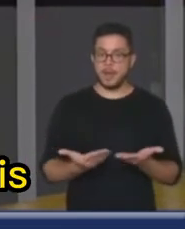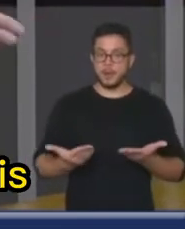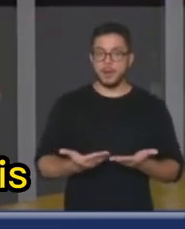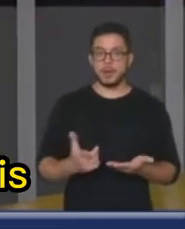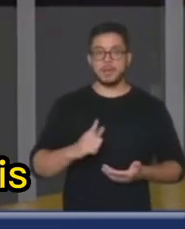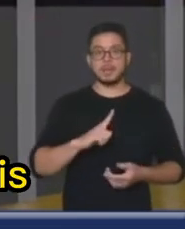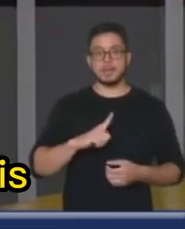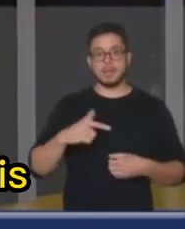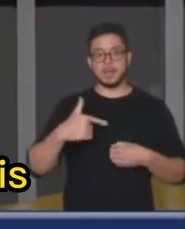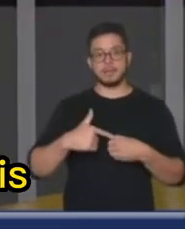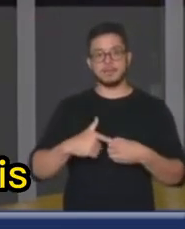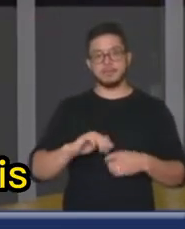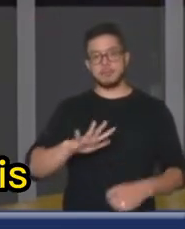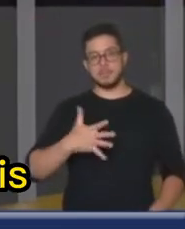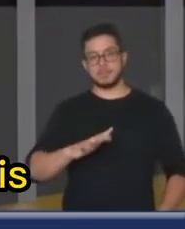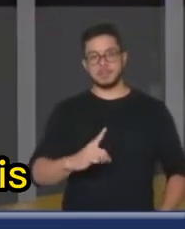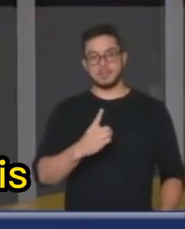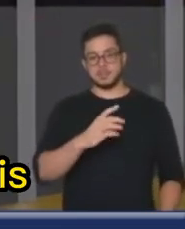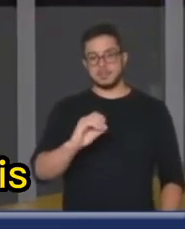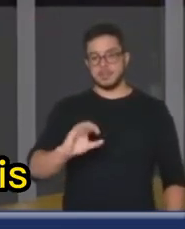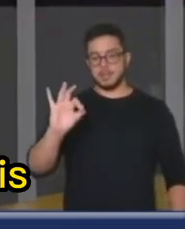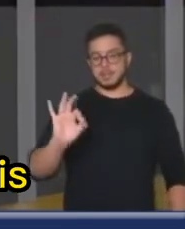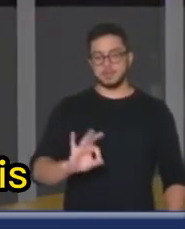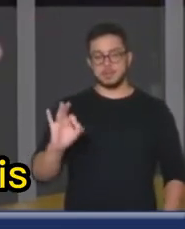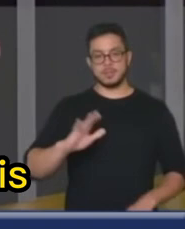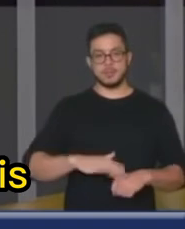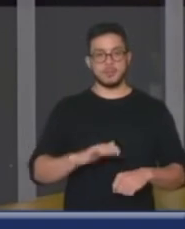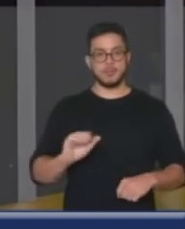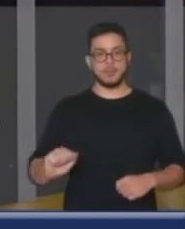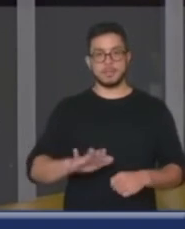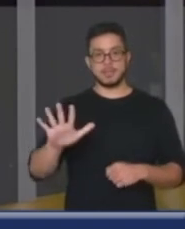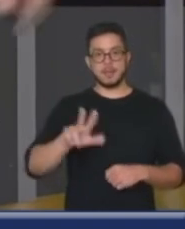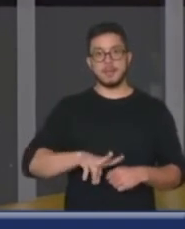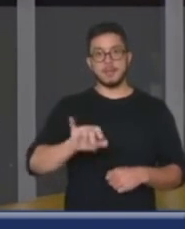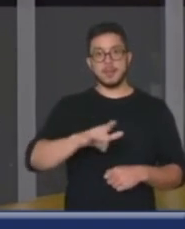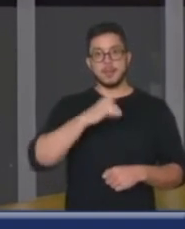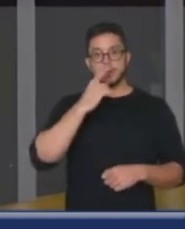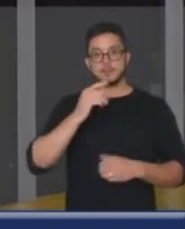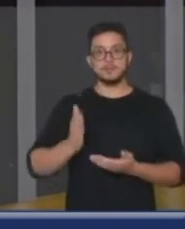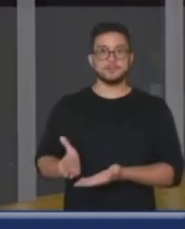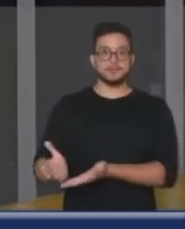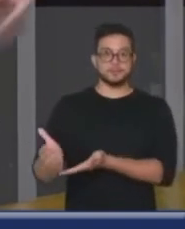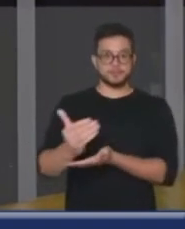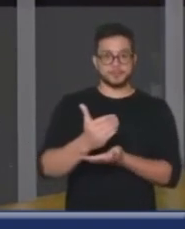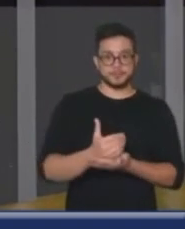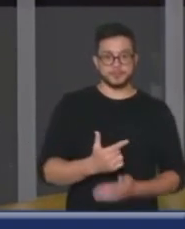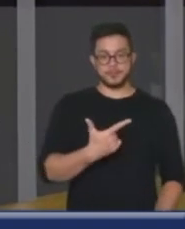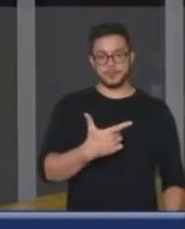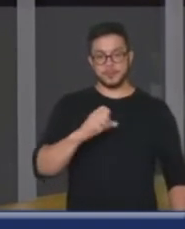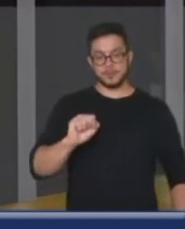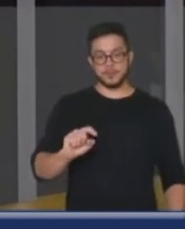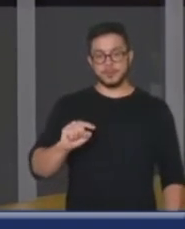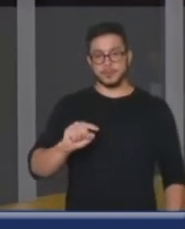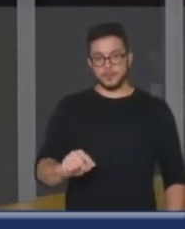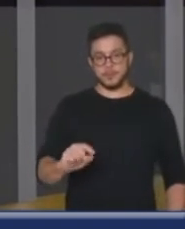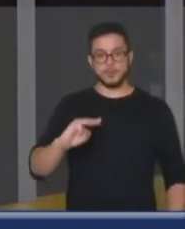arrecadação, o governo tendo uma arrecadação de 28,8 bilhões a mais para poder, obviamente, pagar os 37